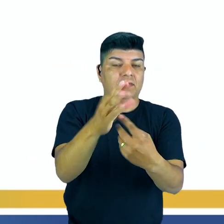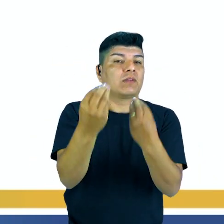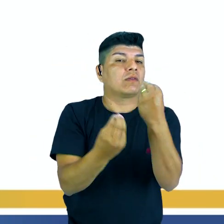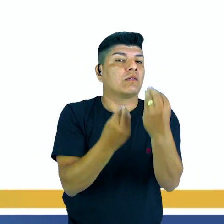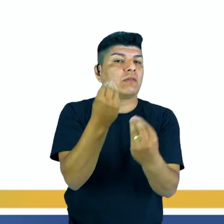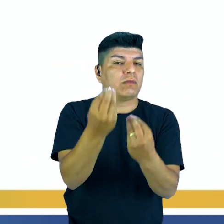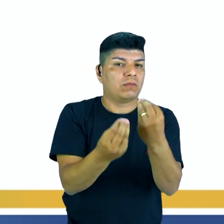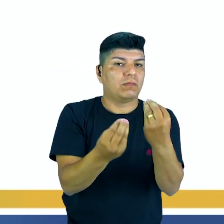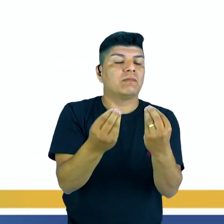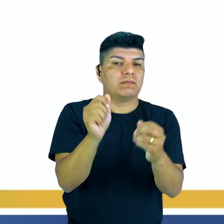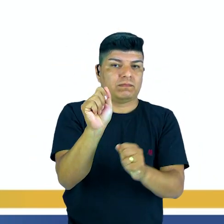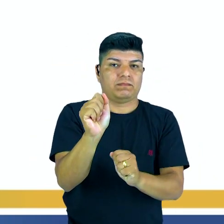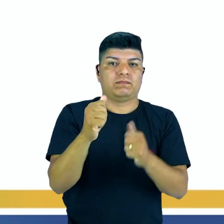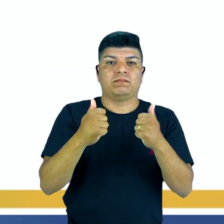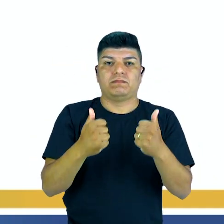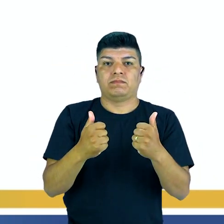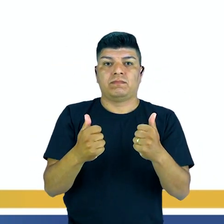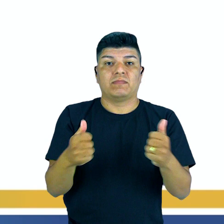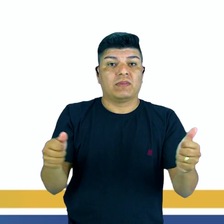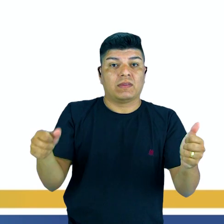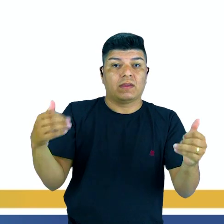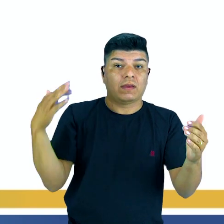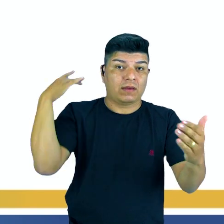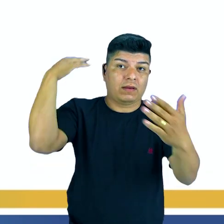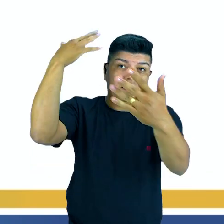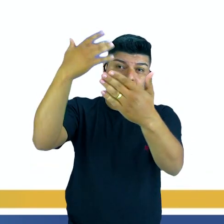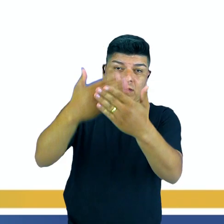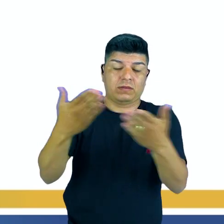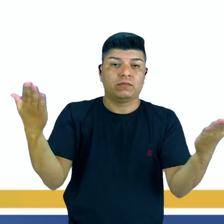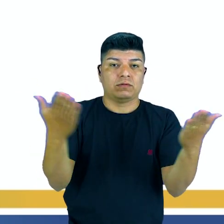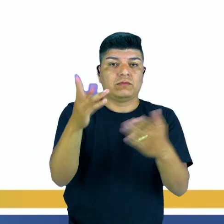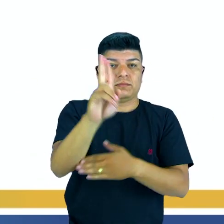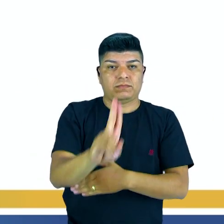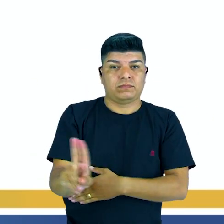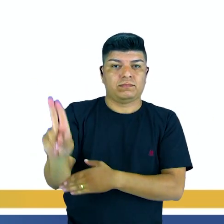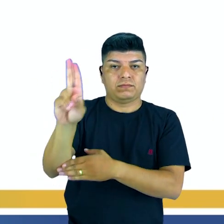que será feito. E de vez em quando, até hoje, se utiliza, ok?